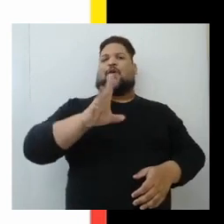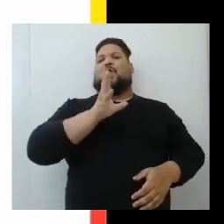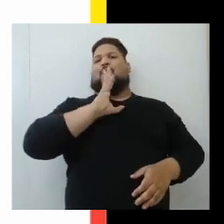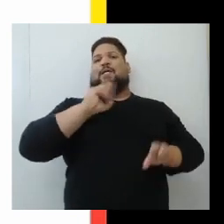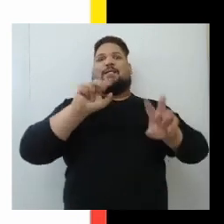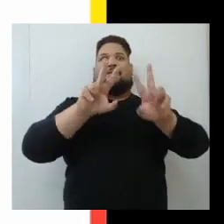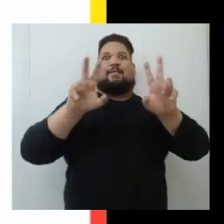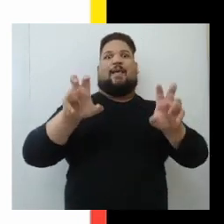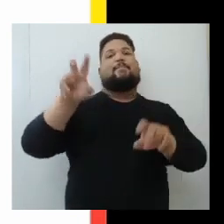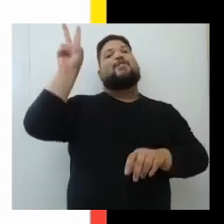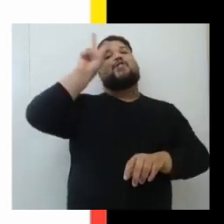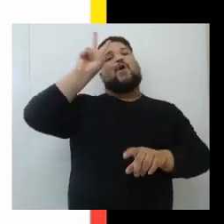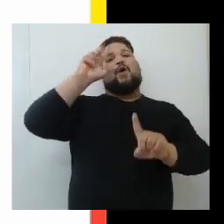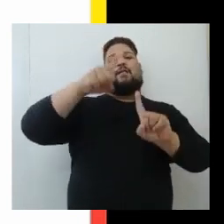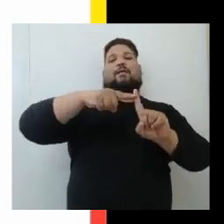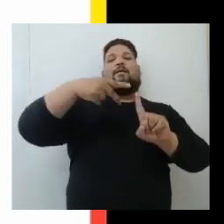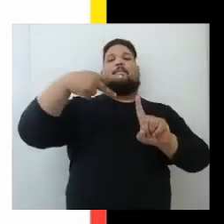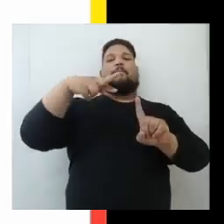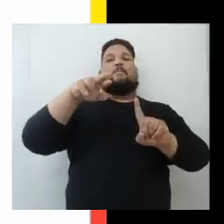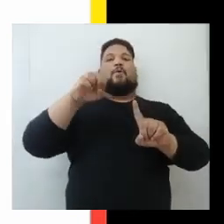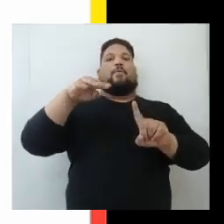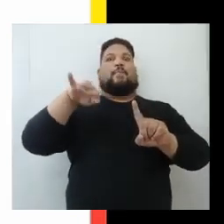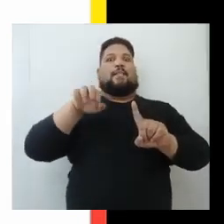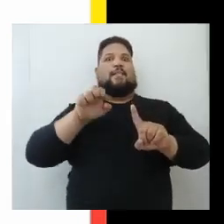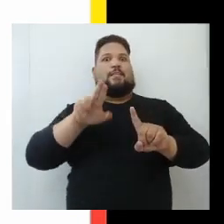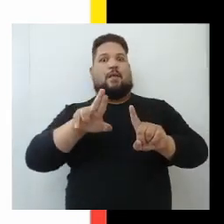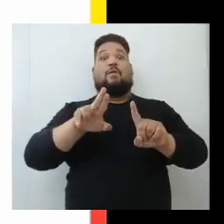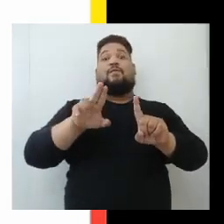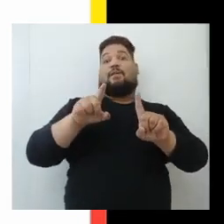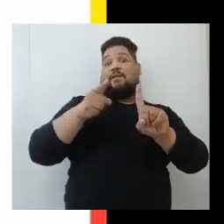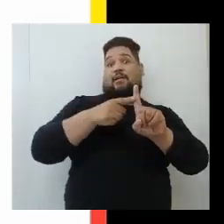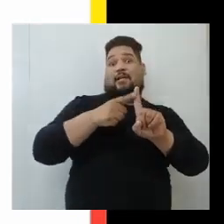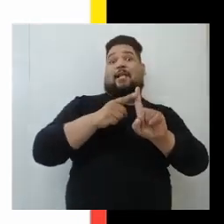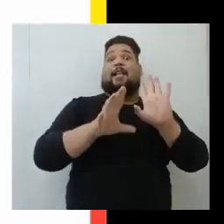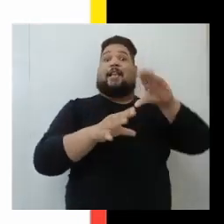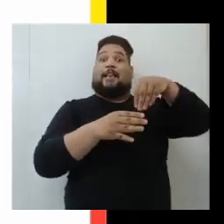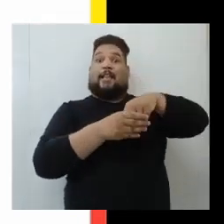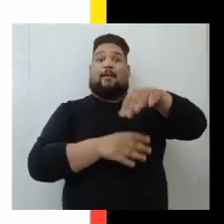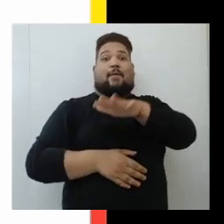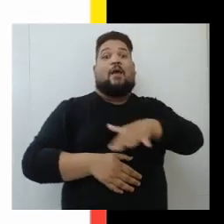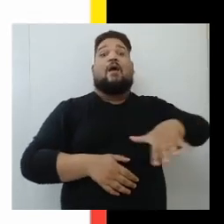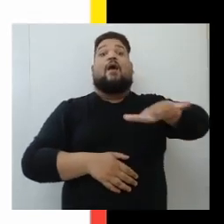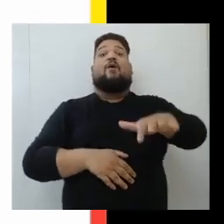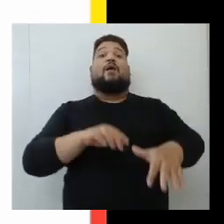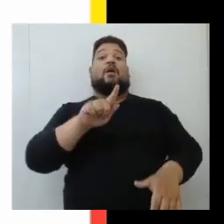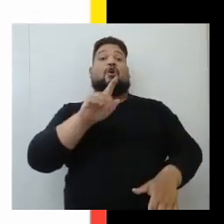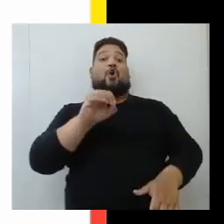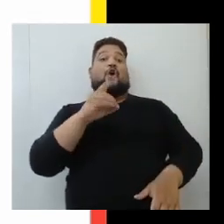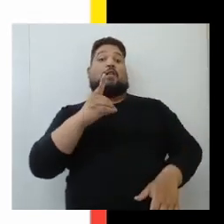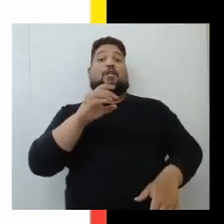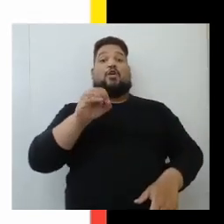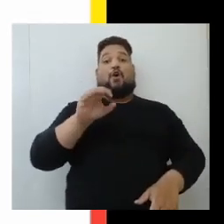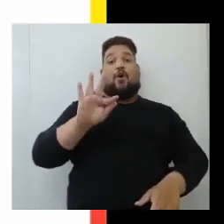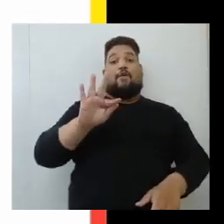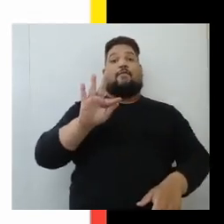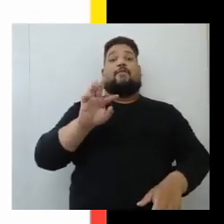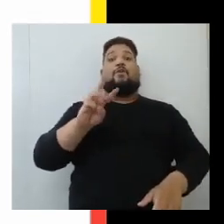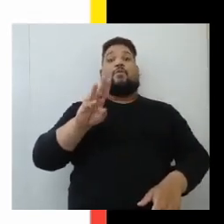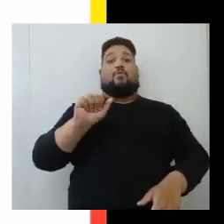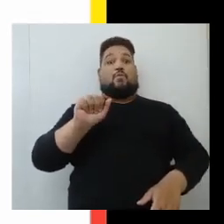Prometeu relativamente tratada nos jogos da série God of War. Tá?